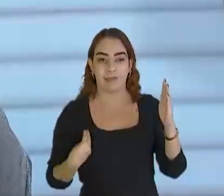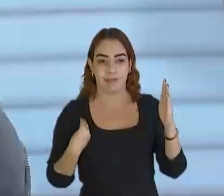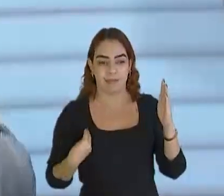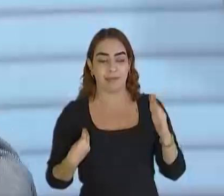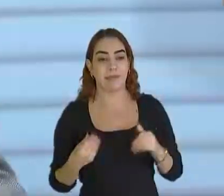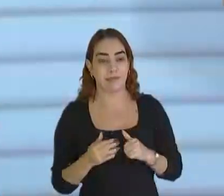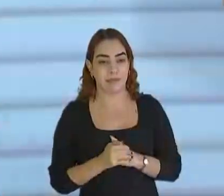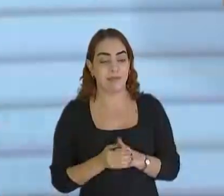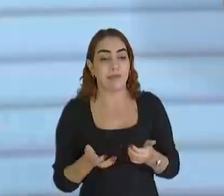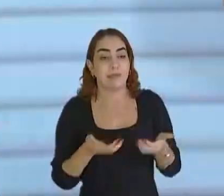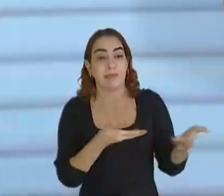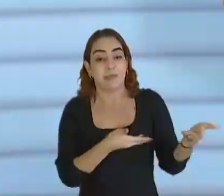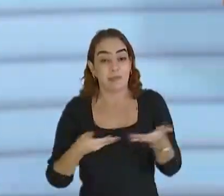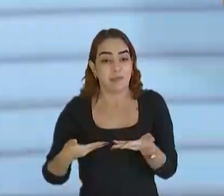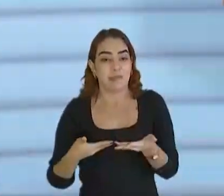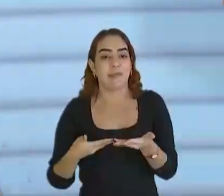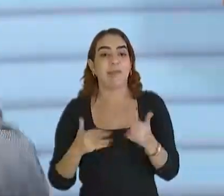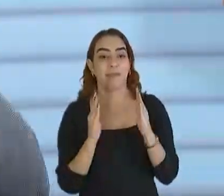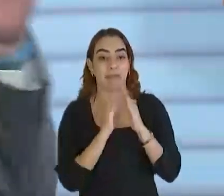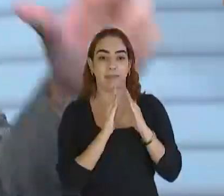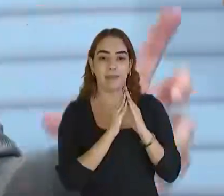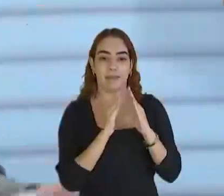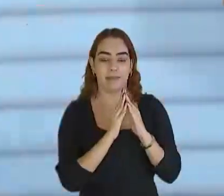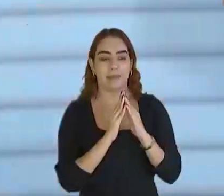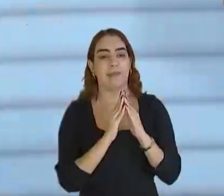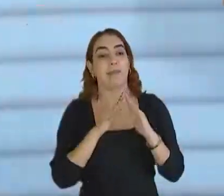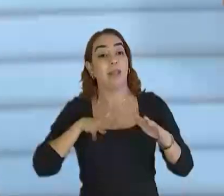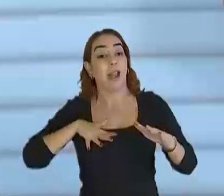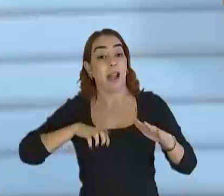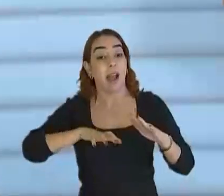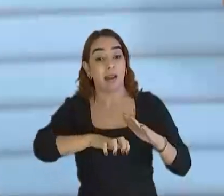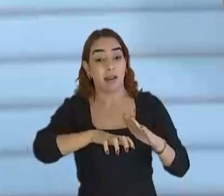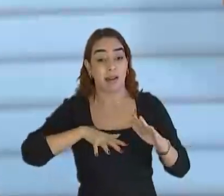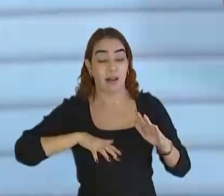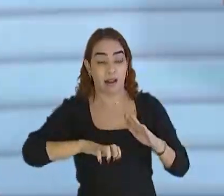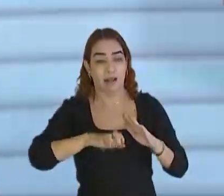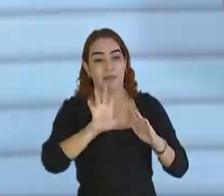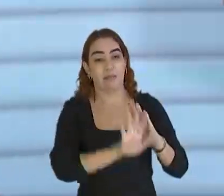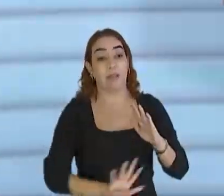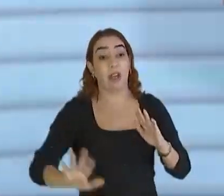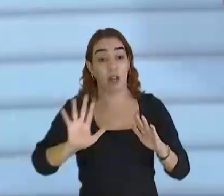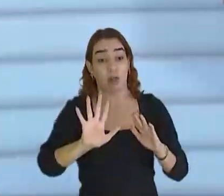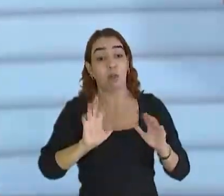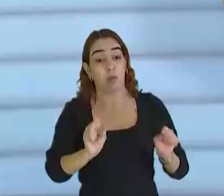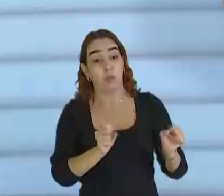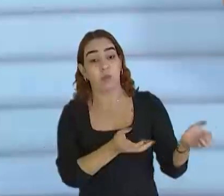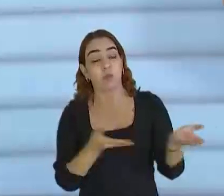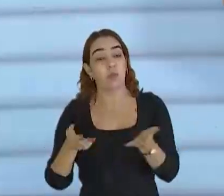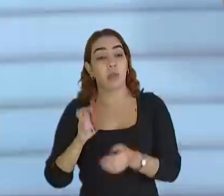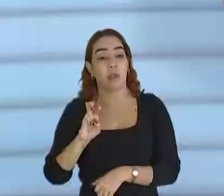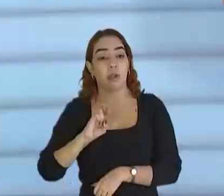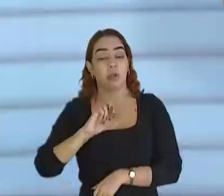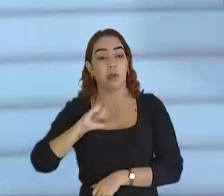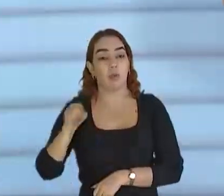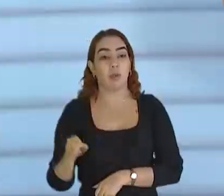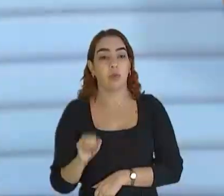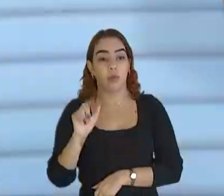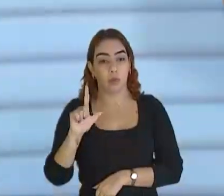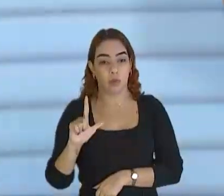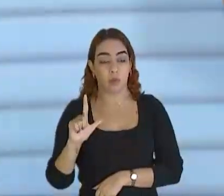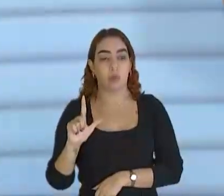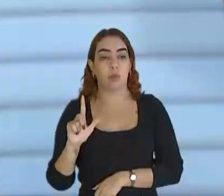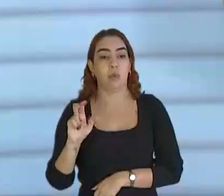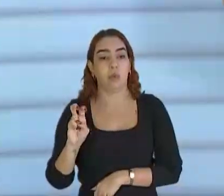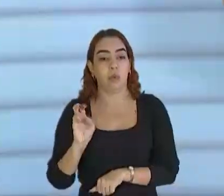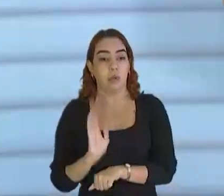convidar o Crato, Cariri, todo o Cariri, né, o Cariri cearense, 17 mil quilômetros, Dia 5 de julho, 17 horas, na Teodorico